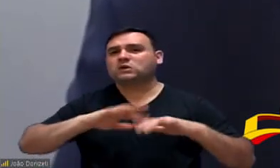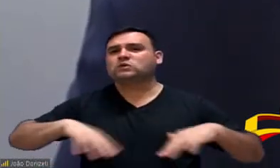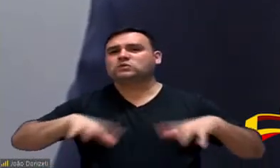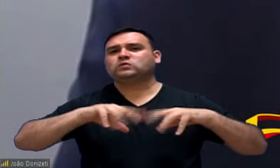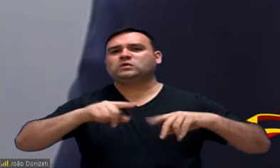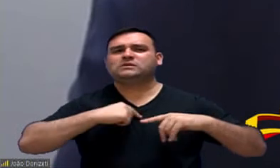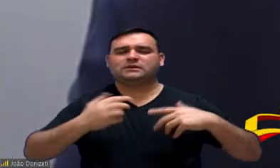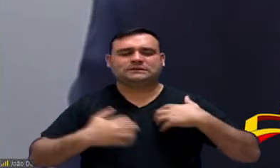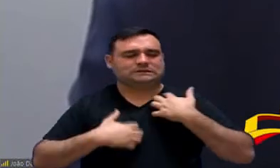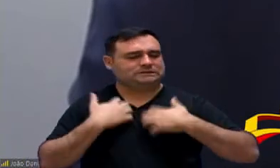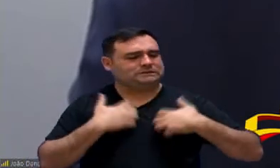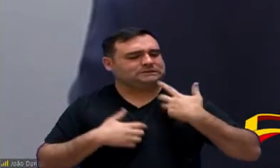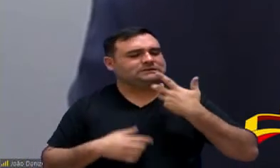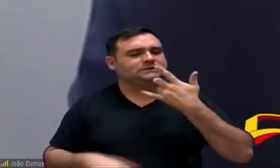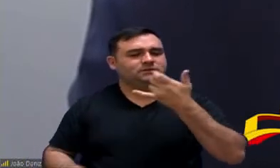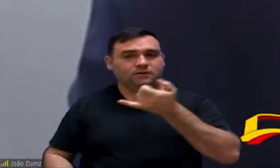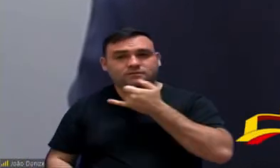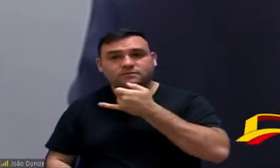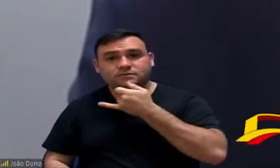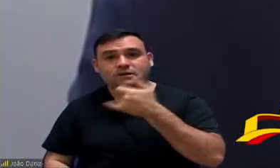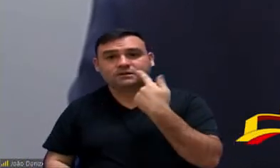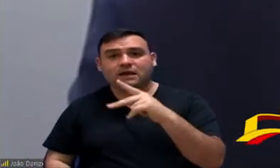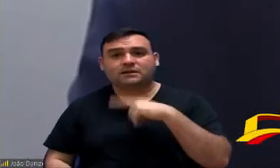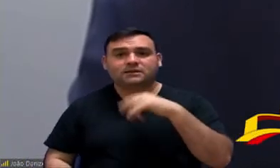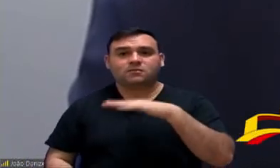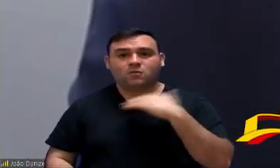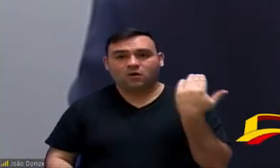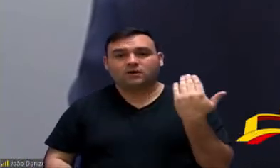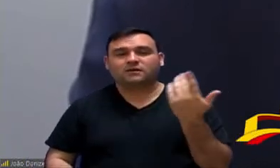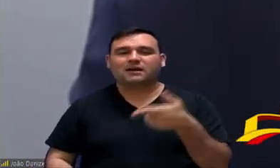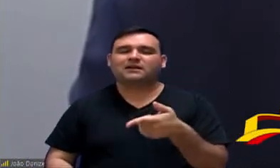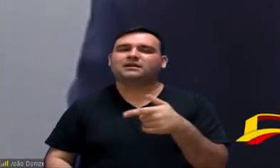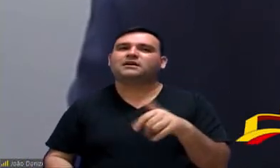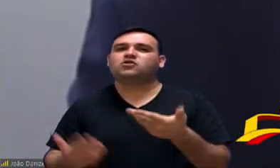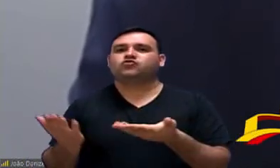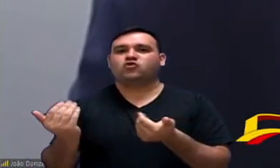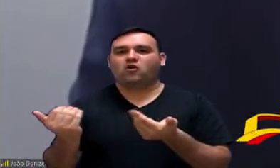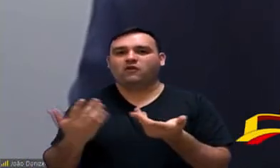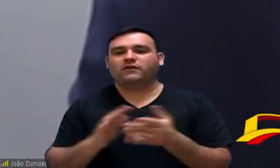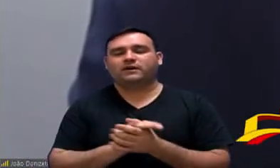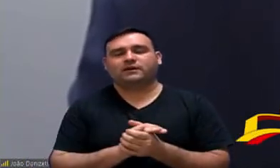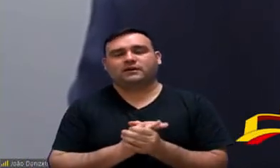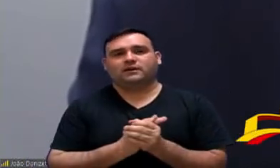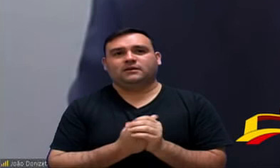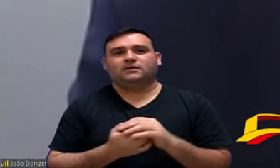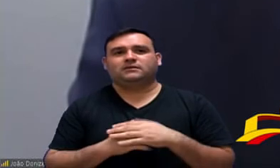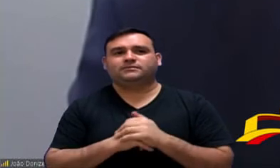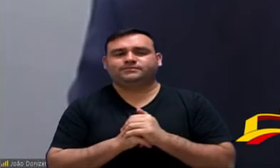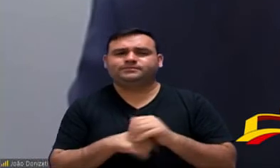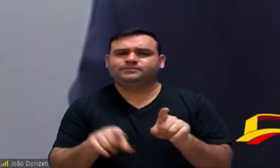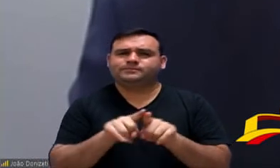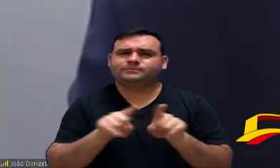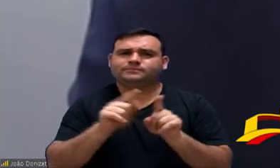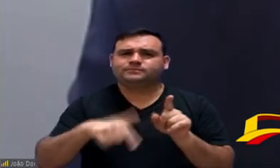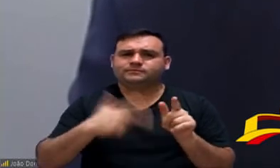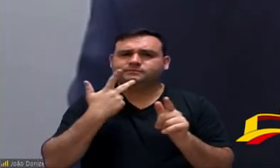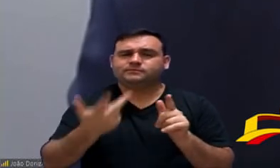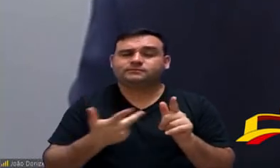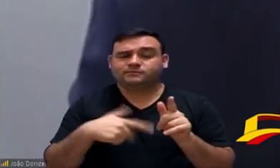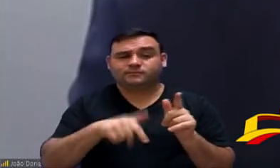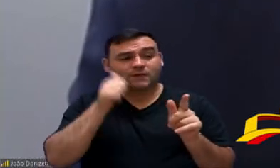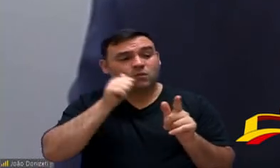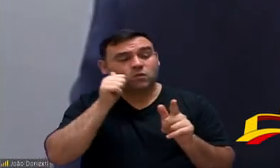muito consternados e tristes com a partida dela, ainda relativamente jovem, né? E dizer que